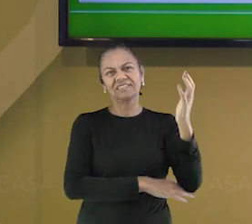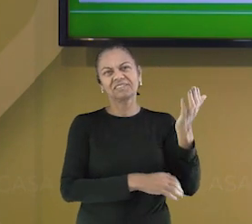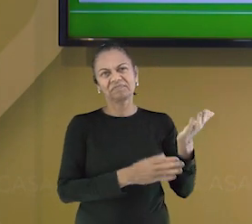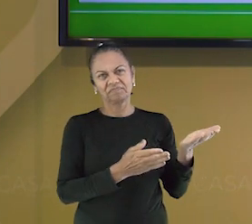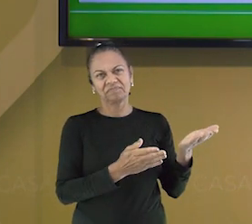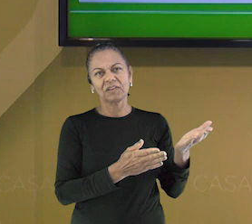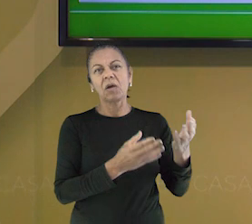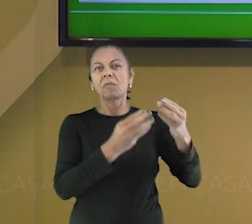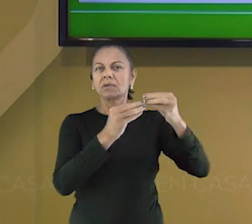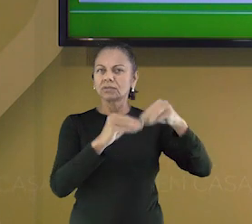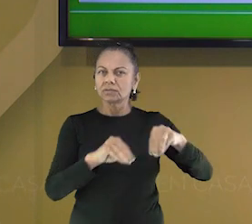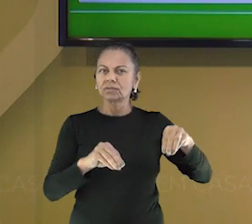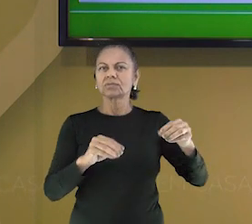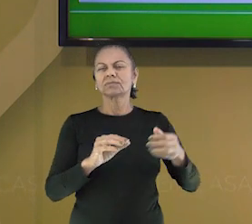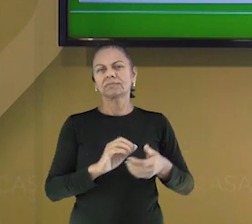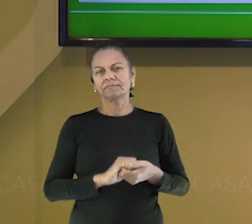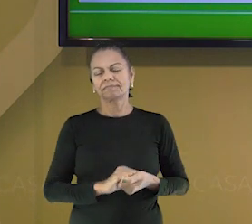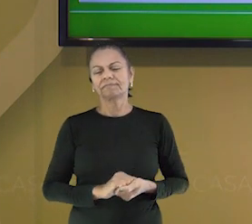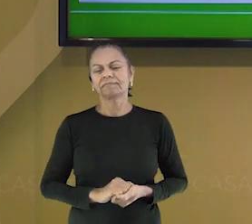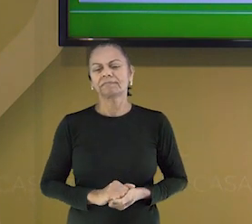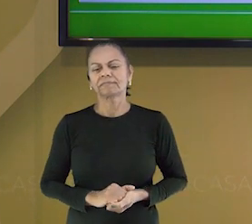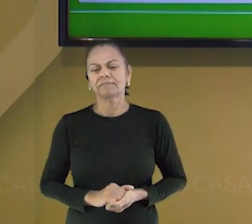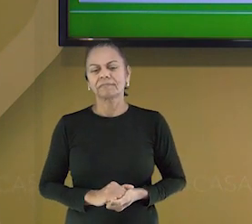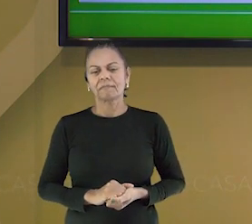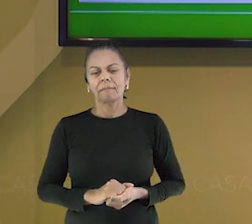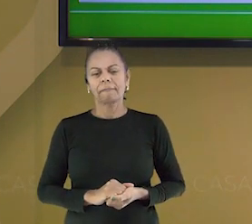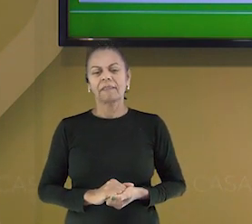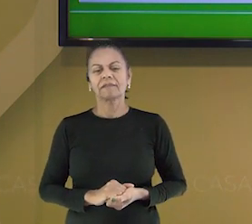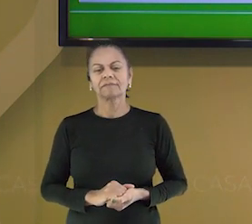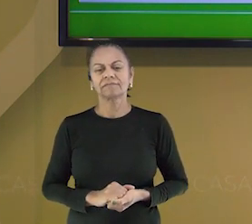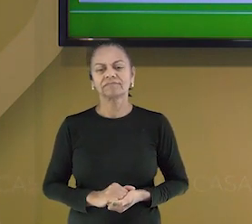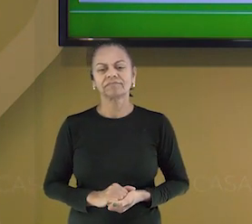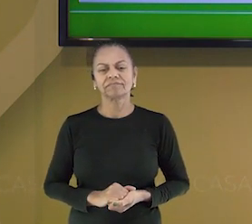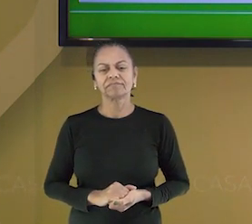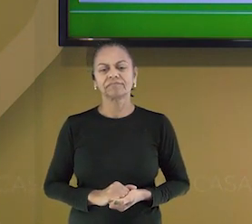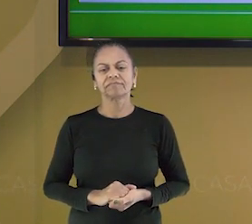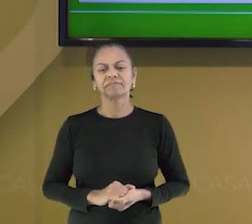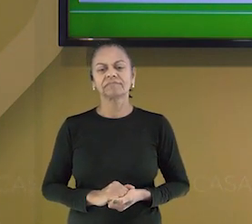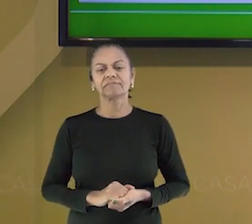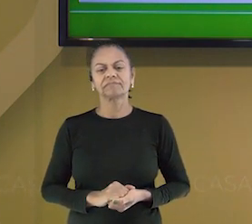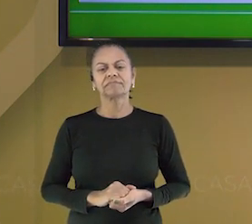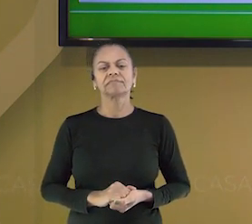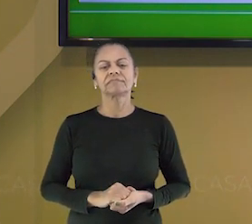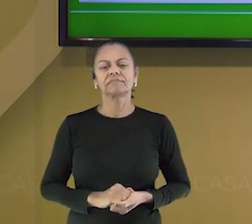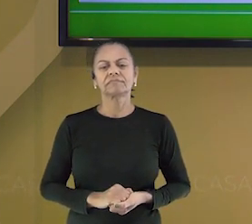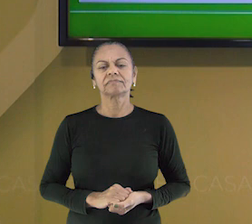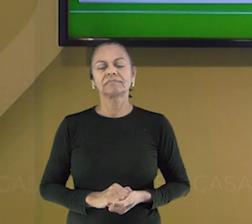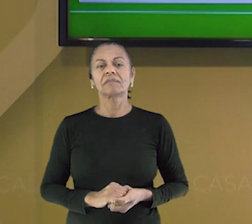eles. Ok? E para piorar, você está substituindo uma